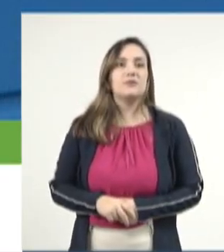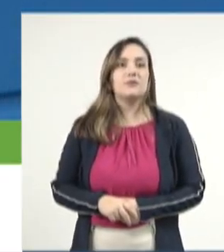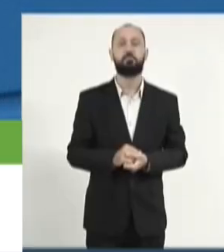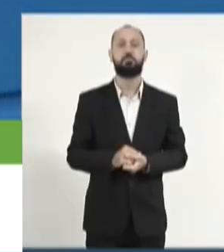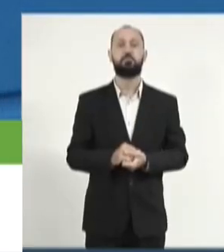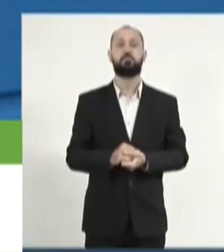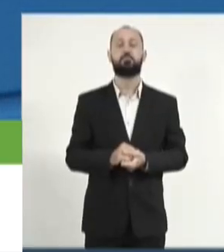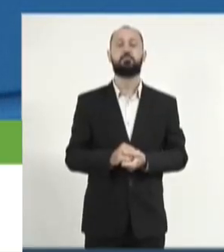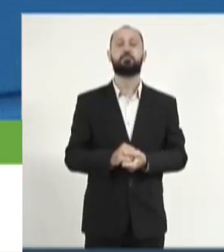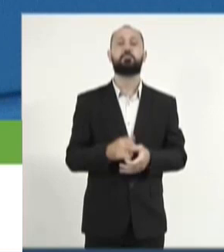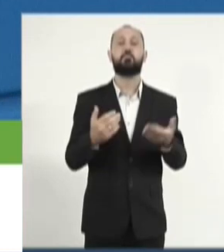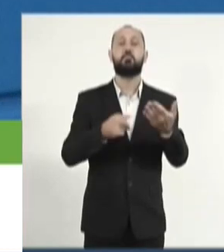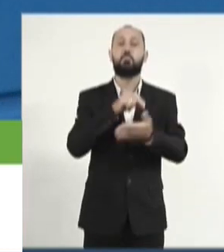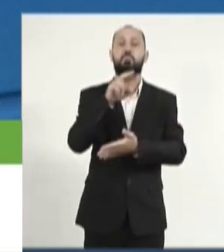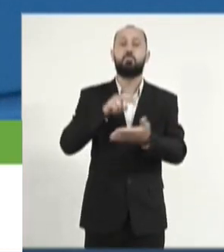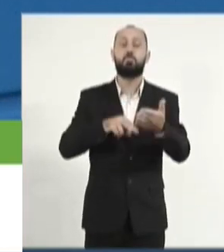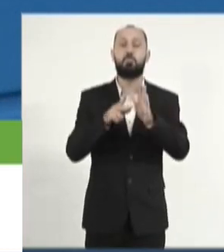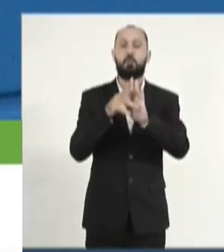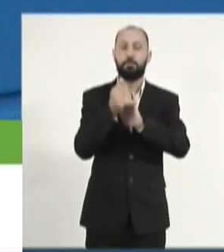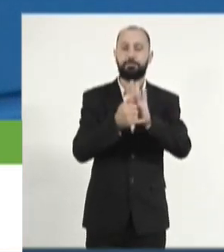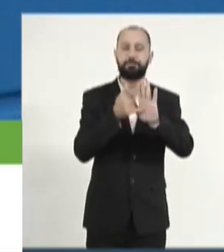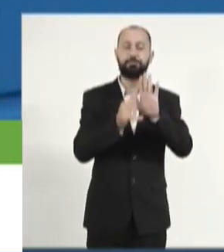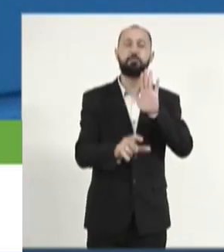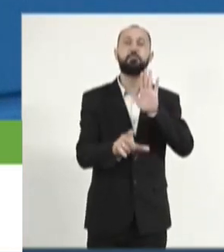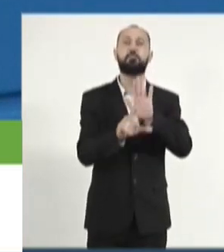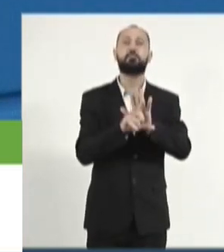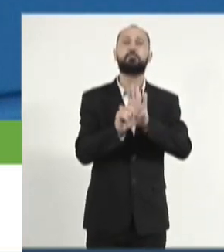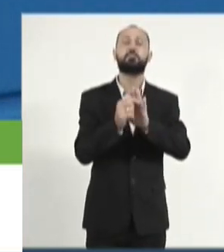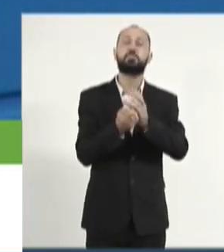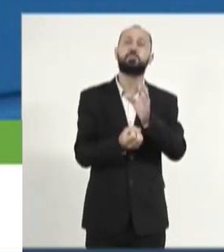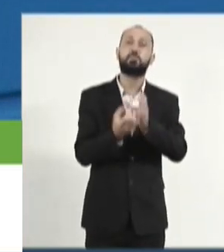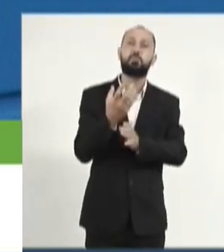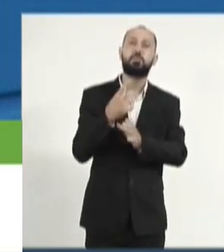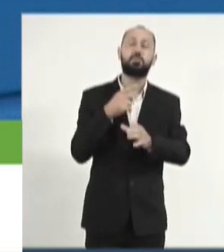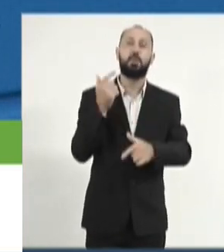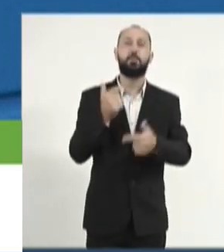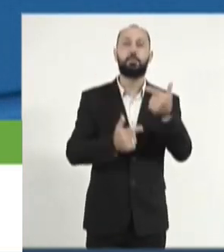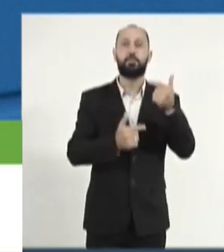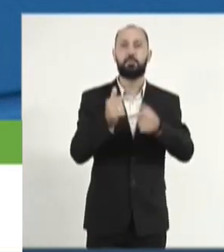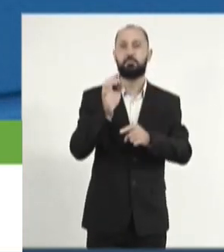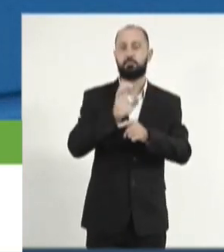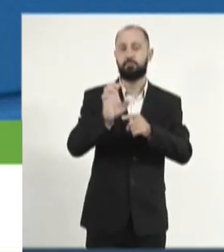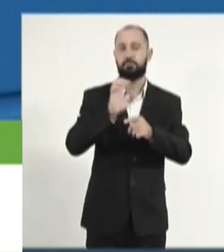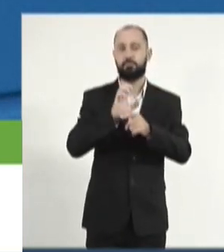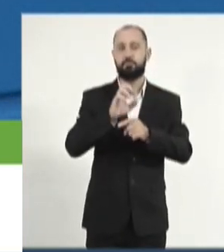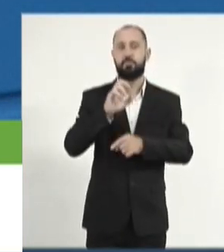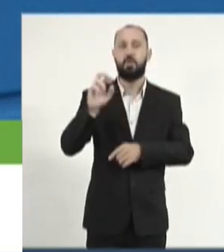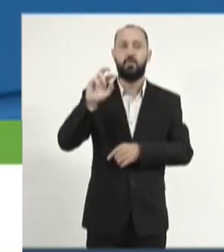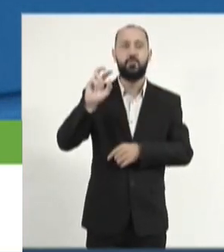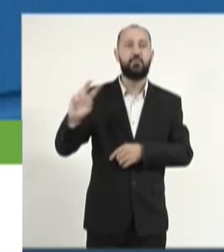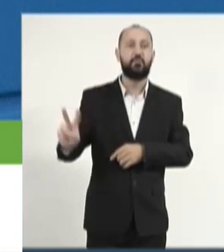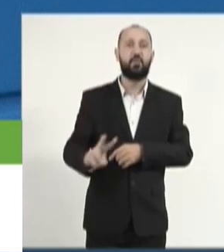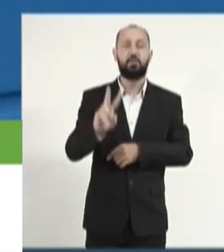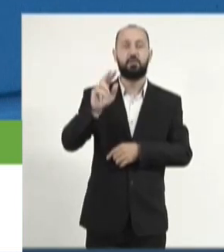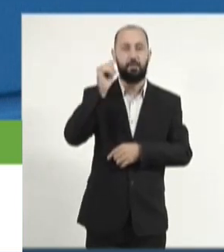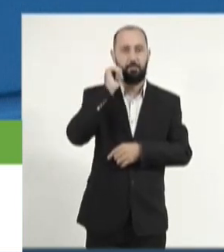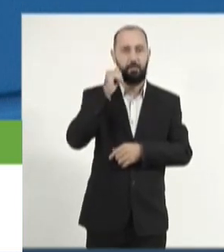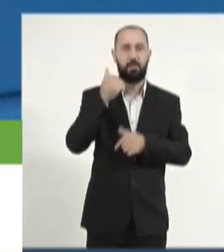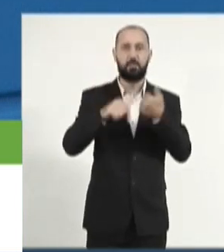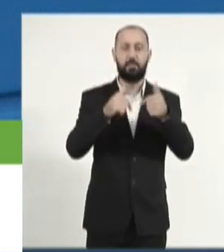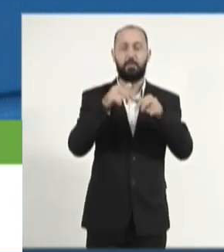E agora quero fazer a leitura aqui de um projeto de lei que institui a política estadual de valorização da mulher do